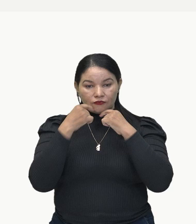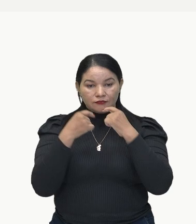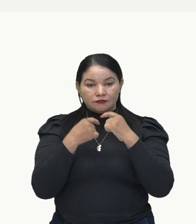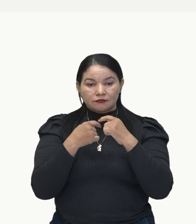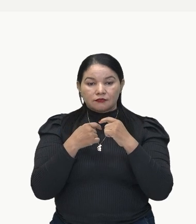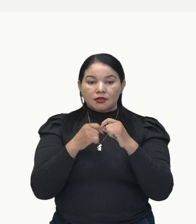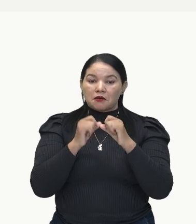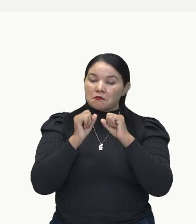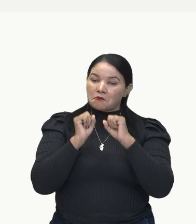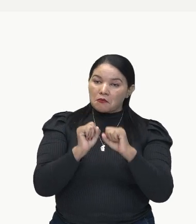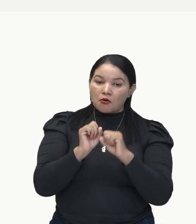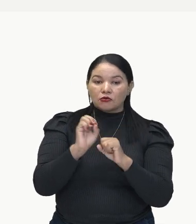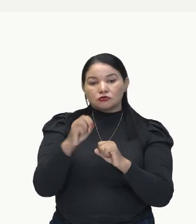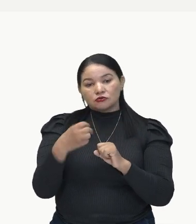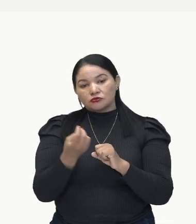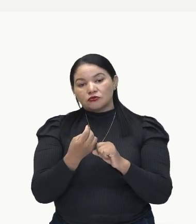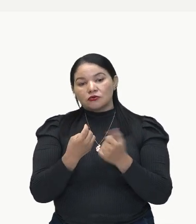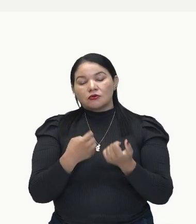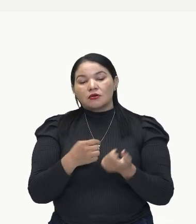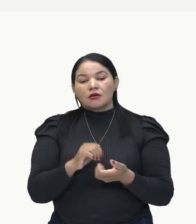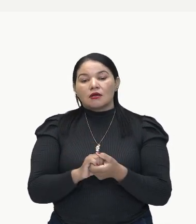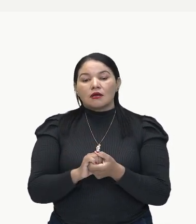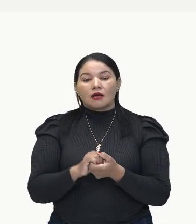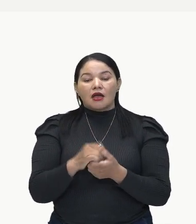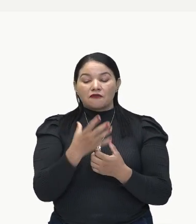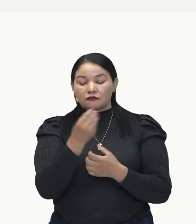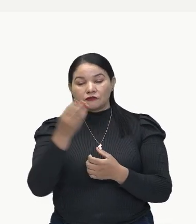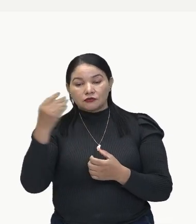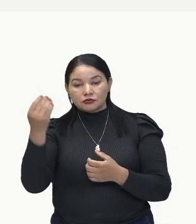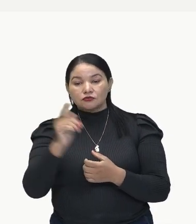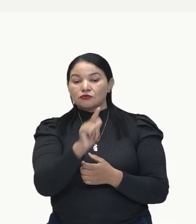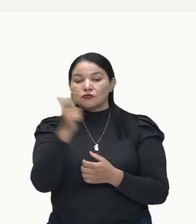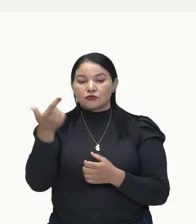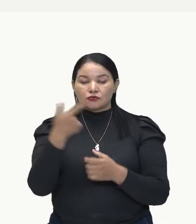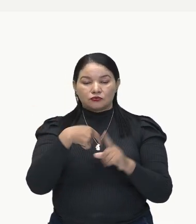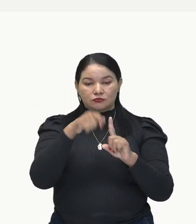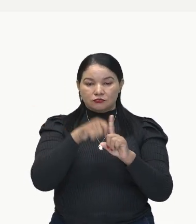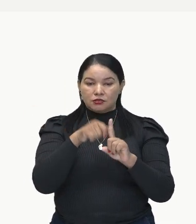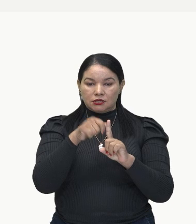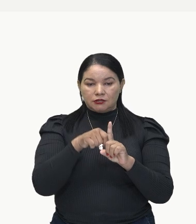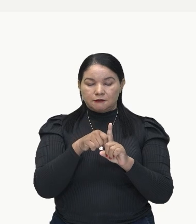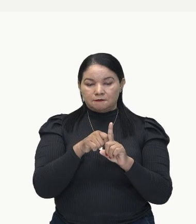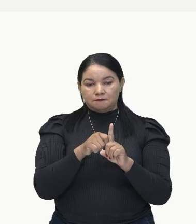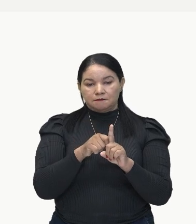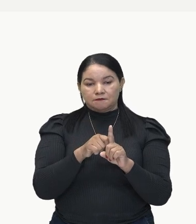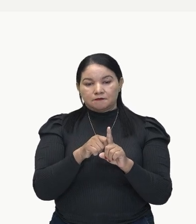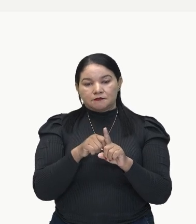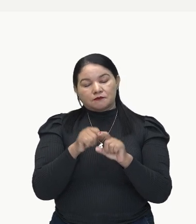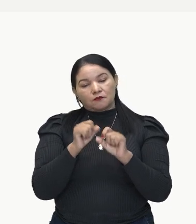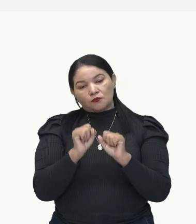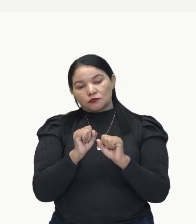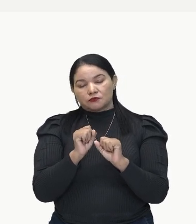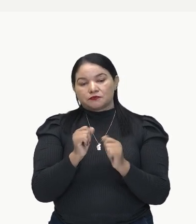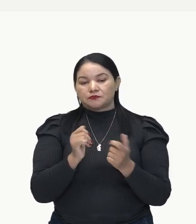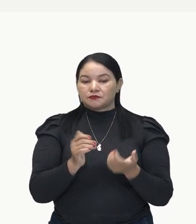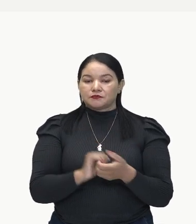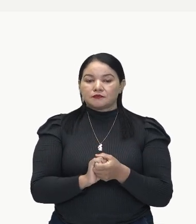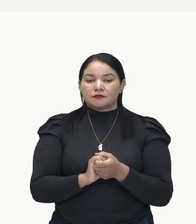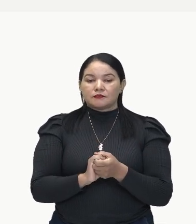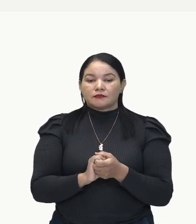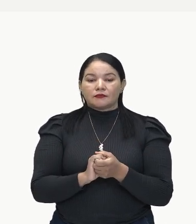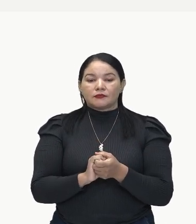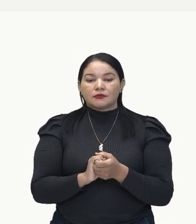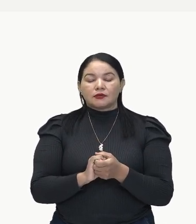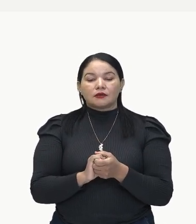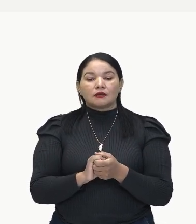Possivelmente viajaremos no próximo mês. Como eu disse, o verbo viajaremos no próximo mês, acompanhado inclusive com a